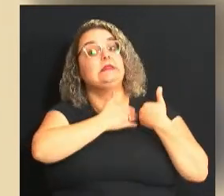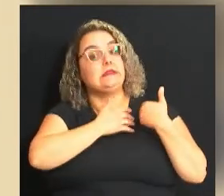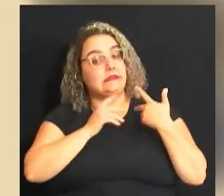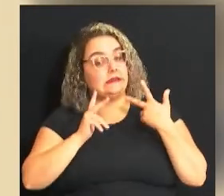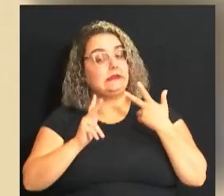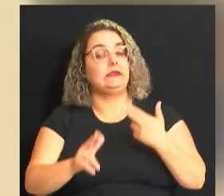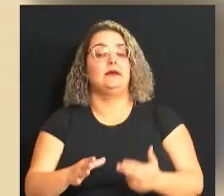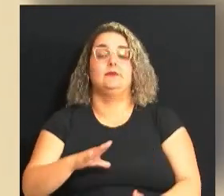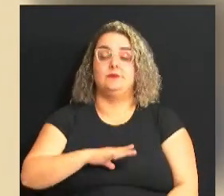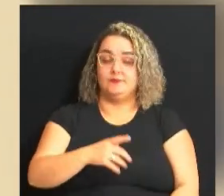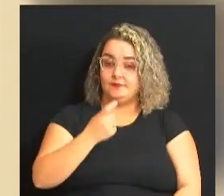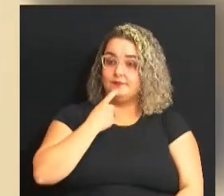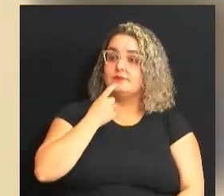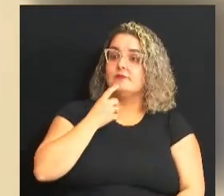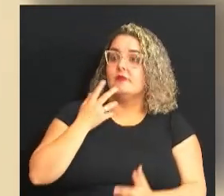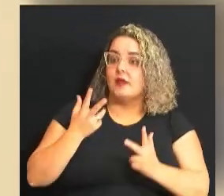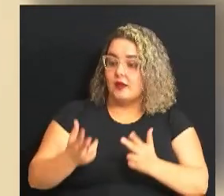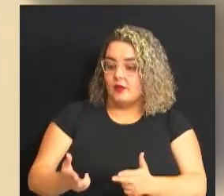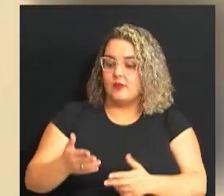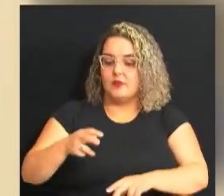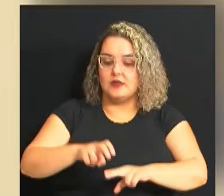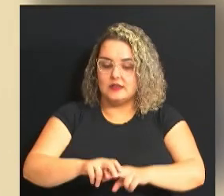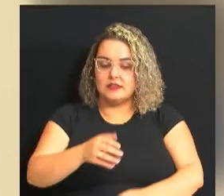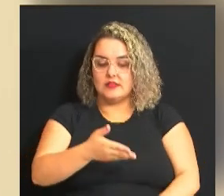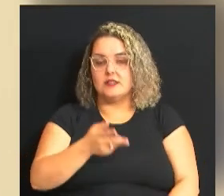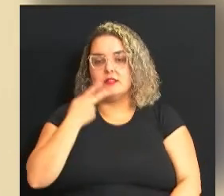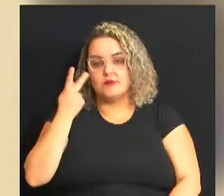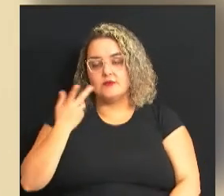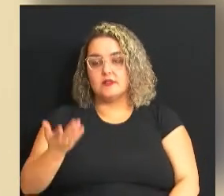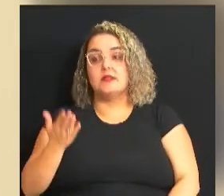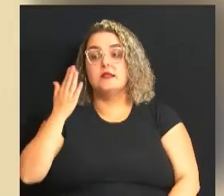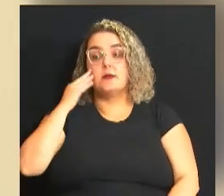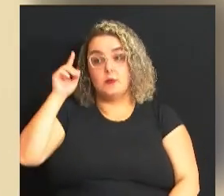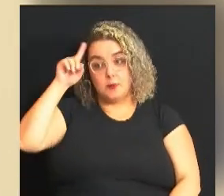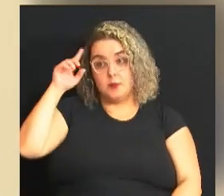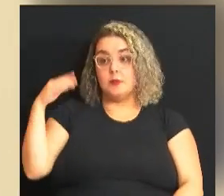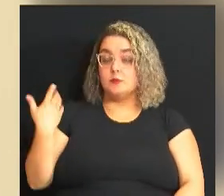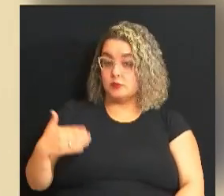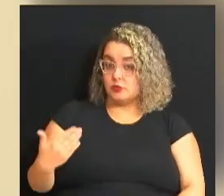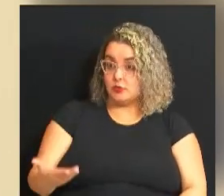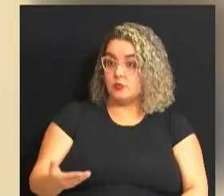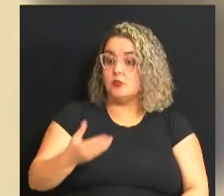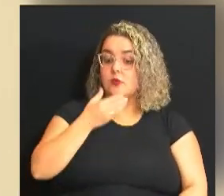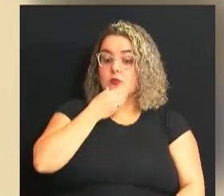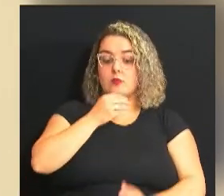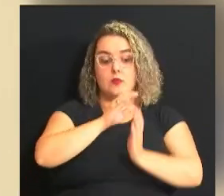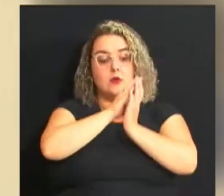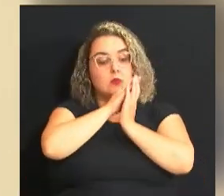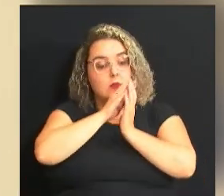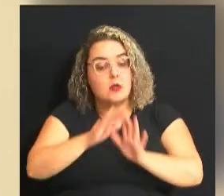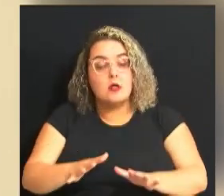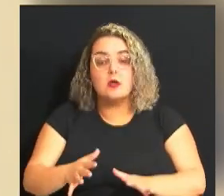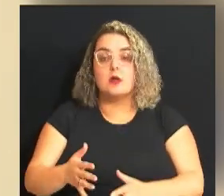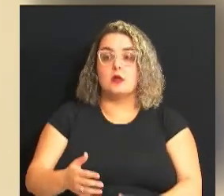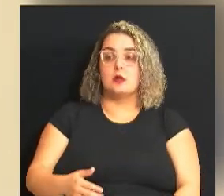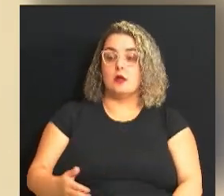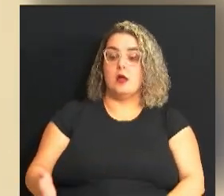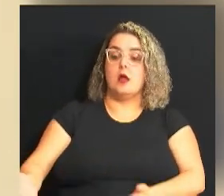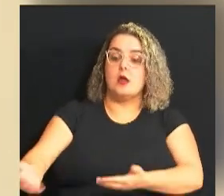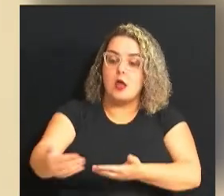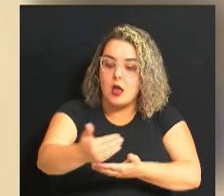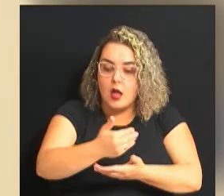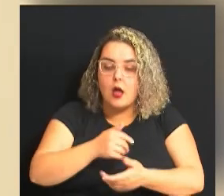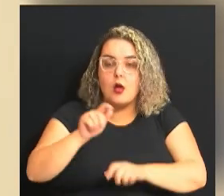cidade como essa cadeira aqui. A gente sabe que no dia a dia o pai Moacir é a pessoa que acolhe as